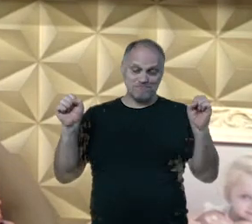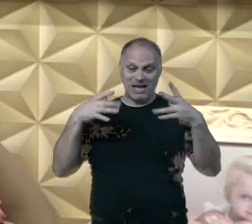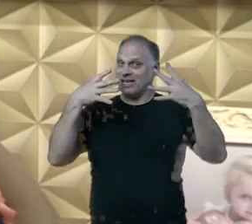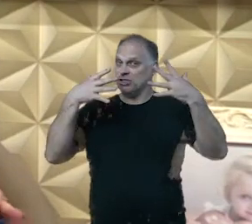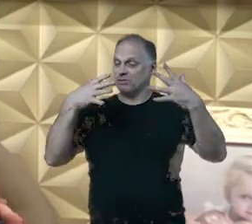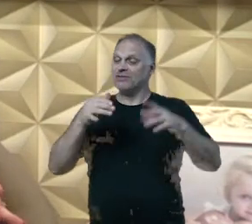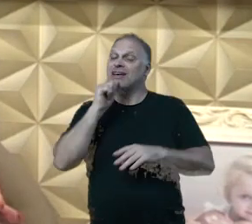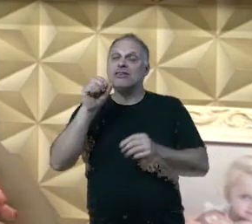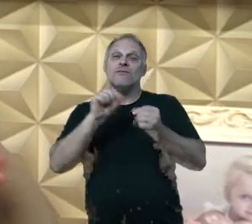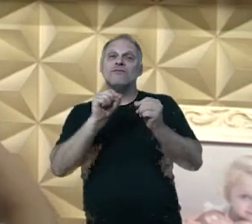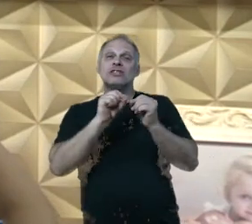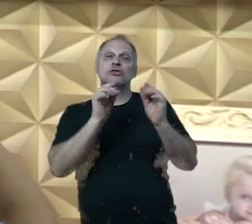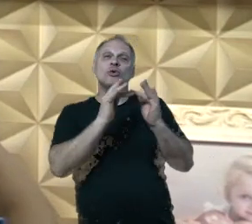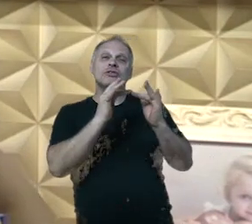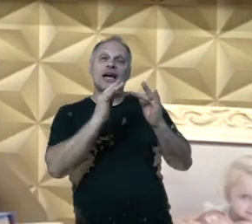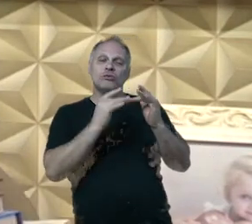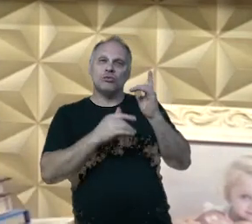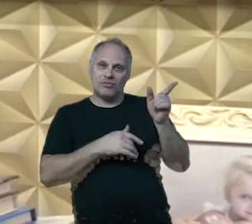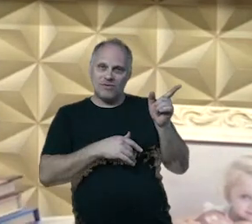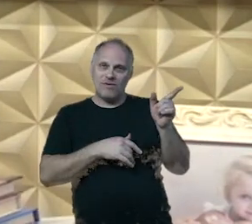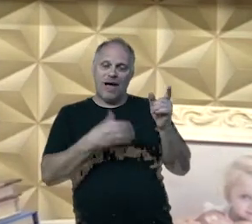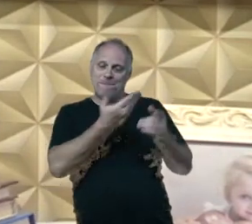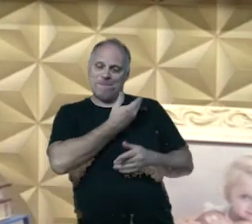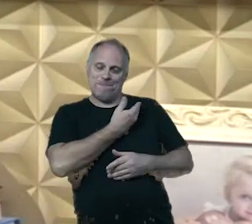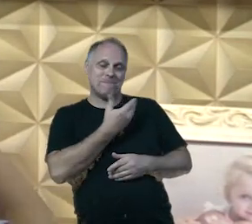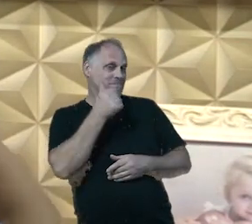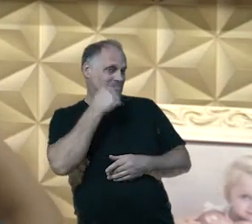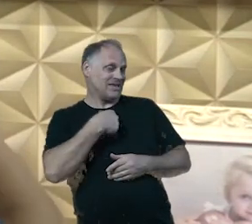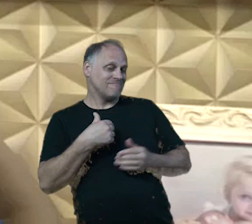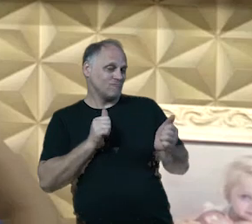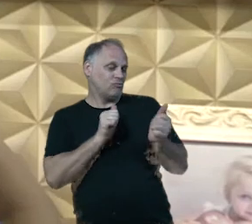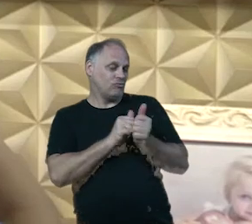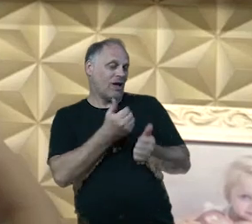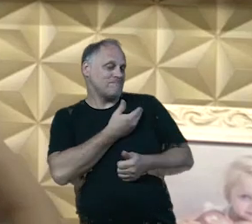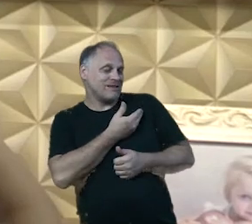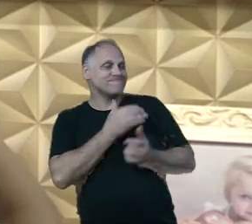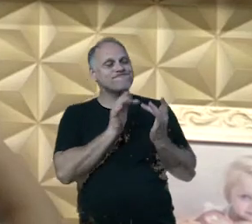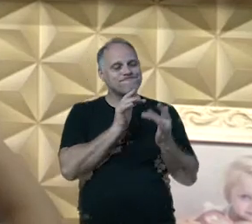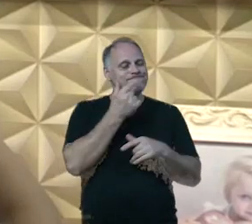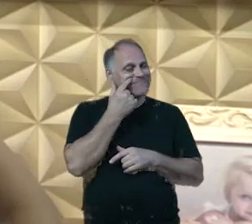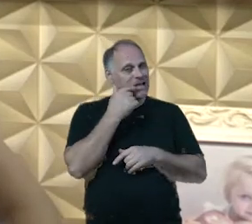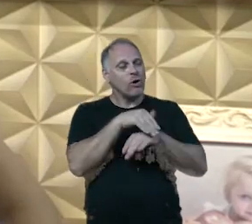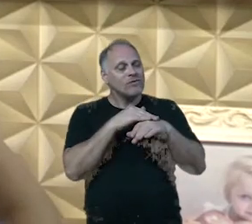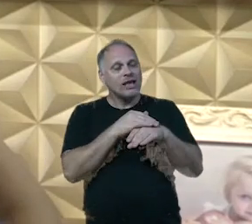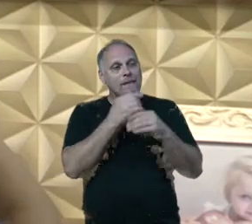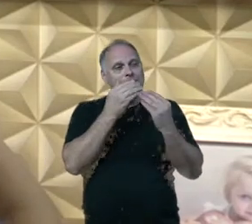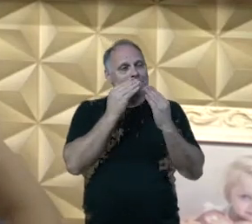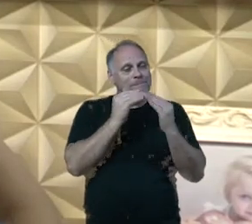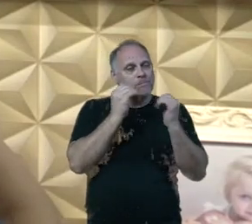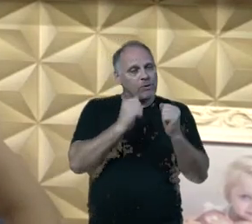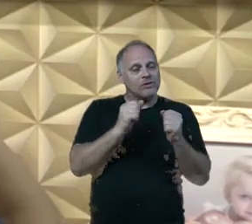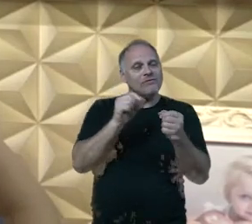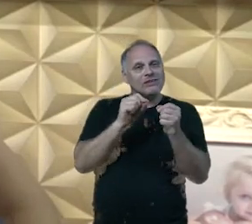E aí eu entrei em contato com uma doula, que hoje é super minha amiga, assim, a gente se aproximou muito, e ela que me colocou,